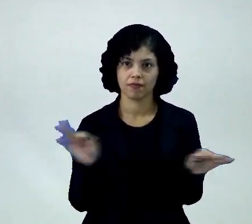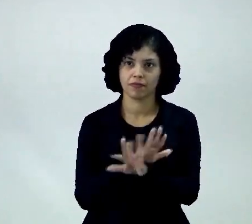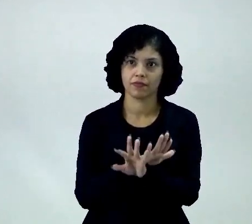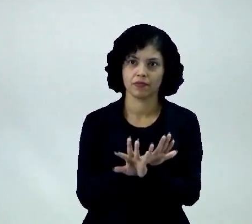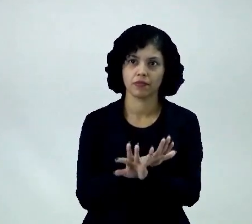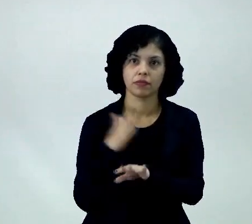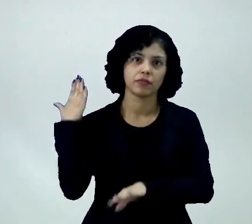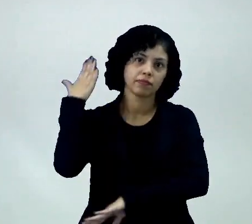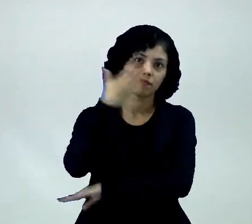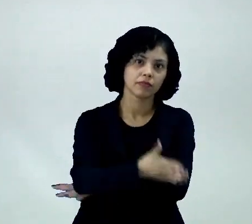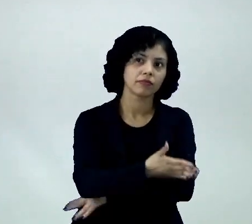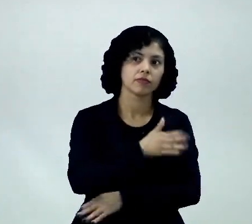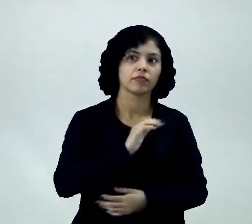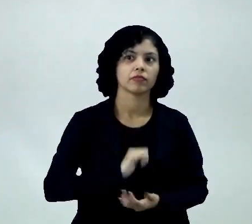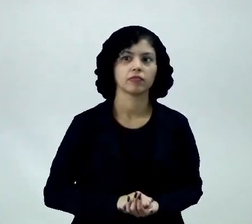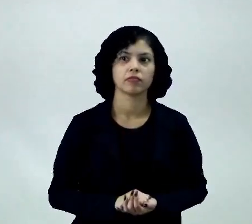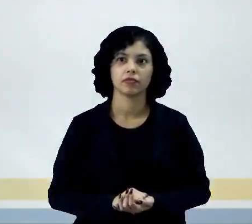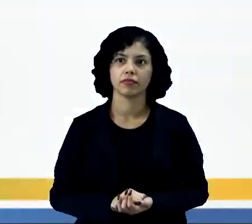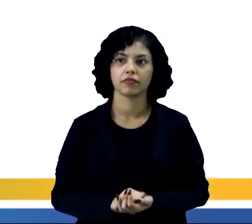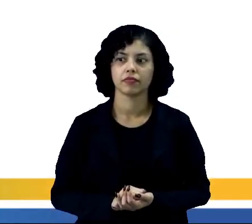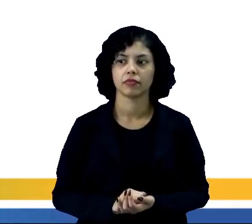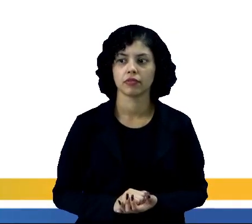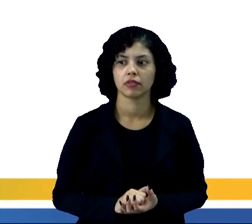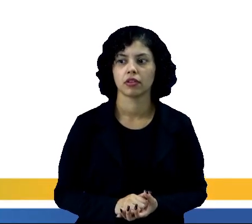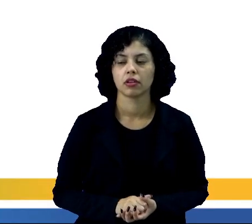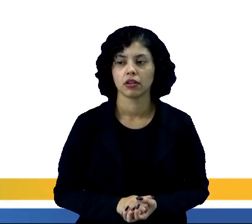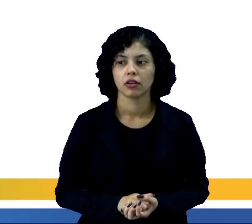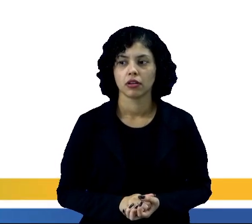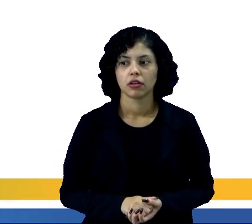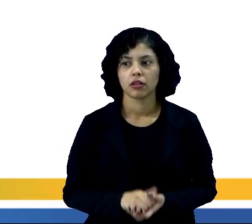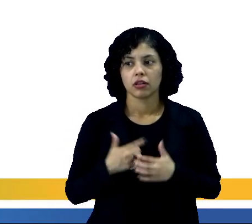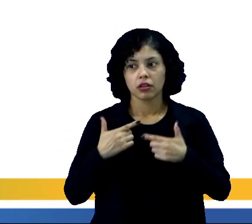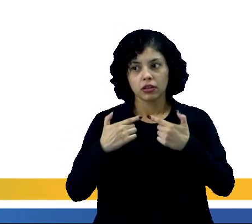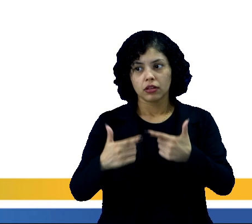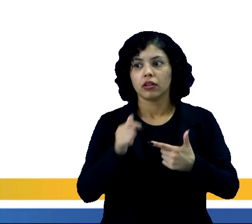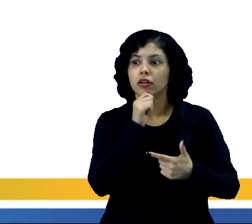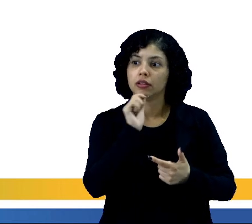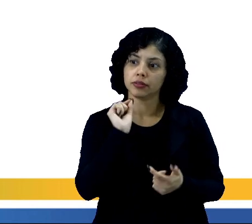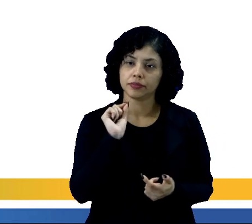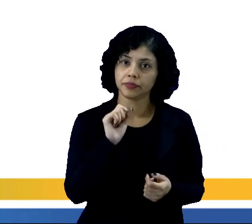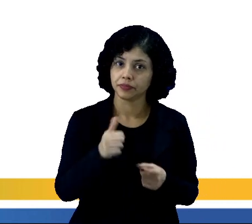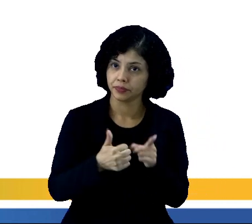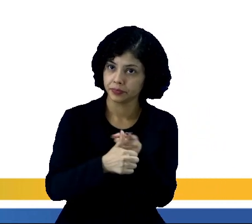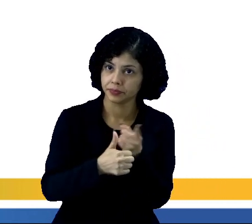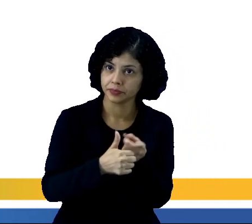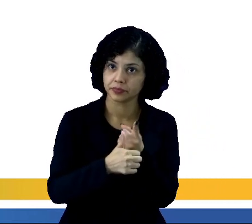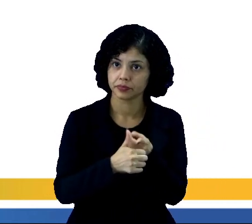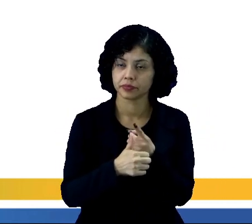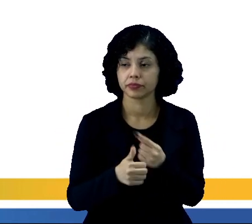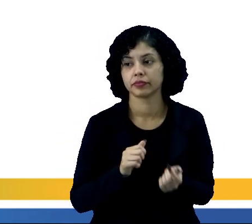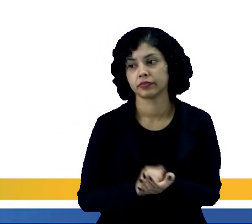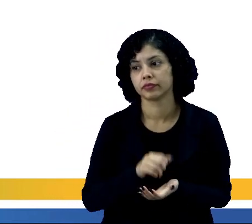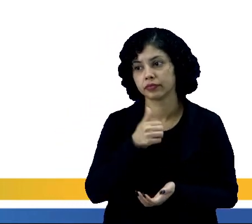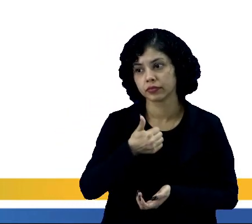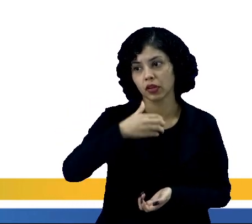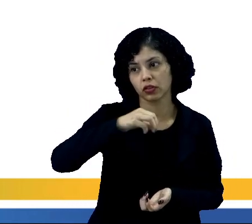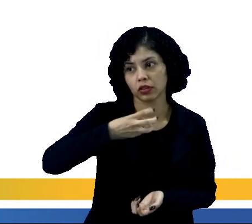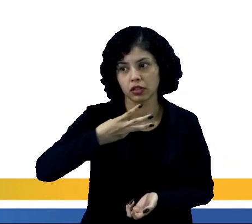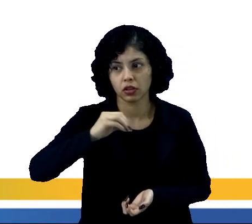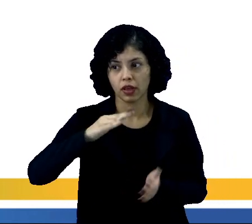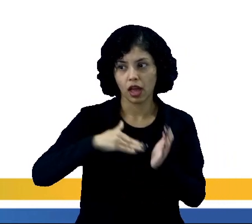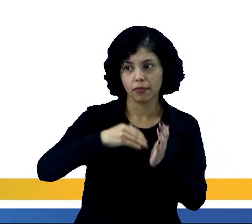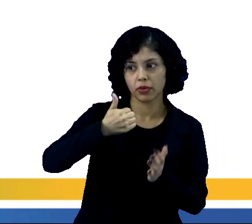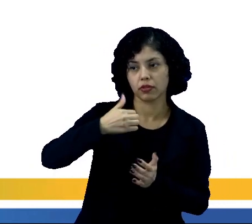acaba, né, entrando do lado dos aliados na guerra. Essa guerra, né, a gente tem algumas fases. Na primeira fase, que vai de